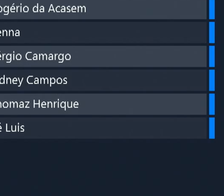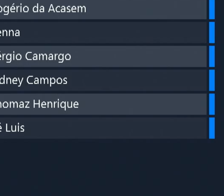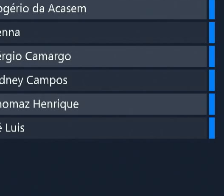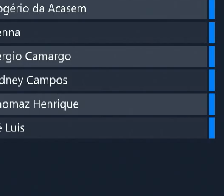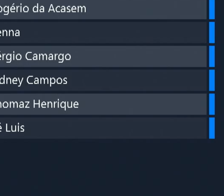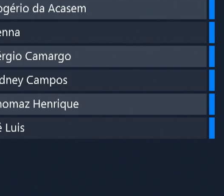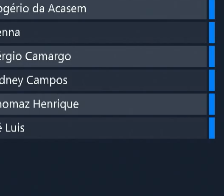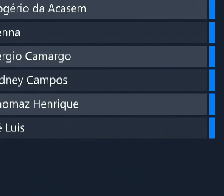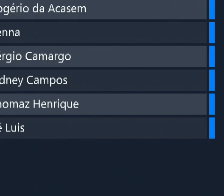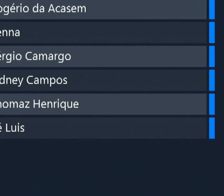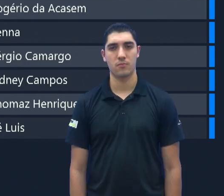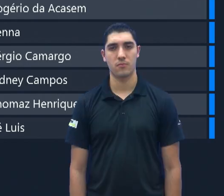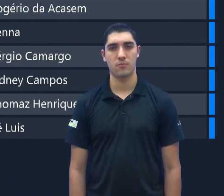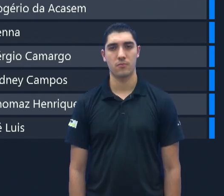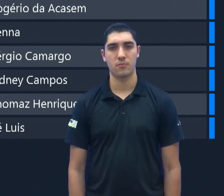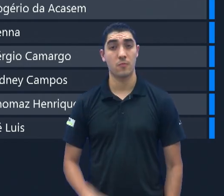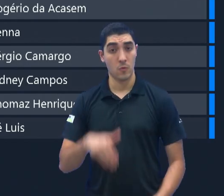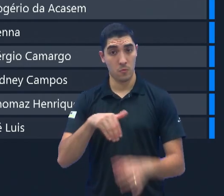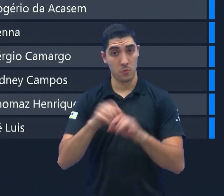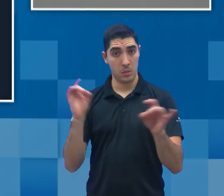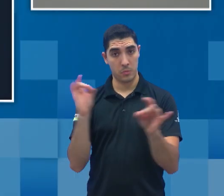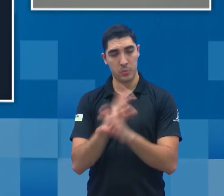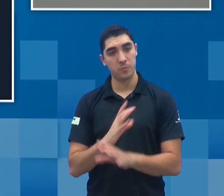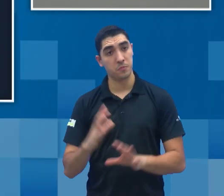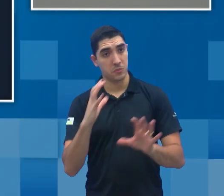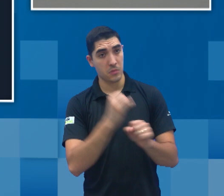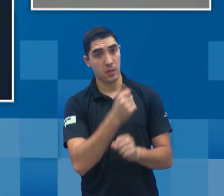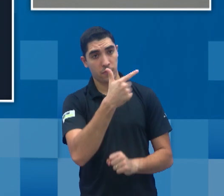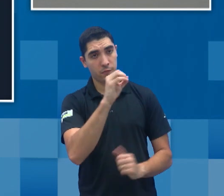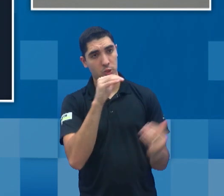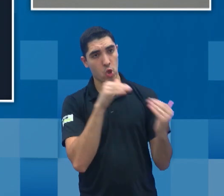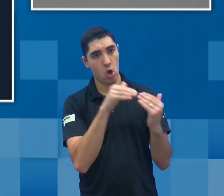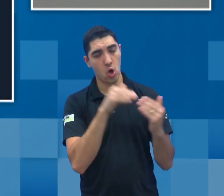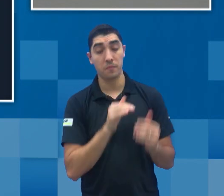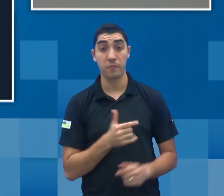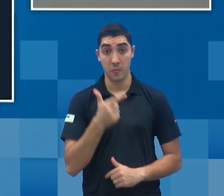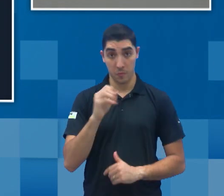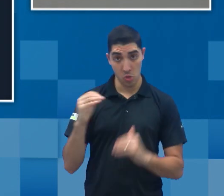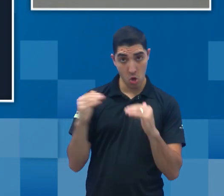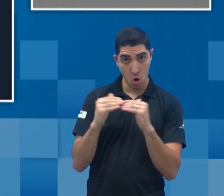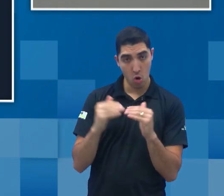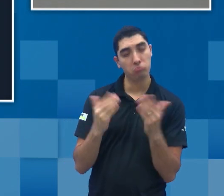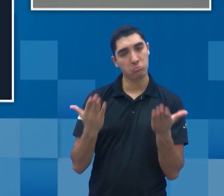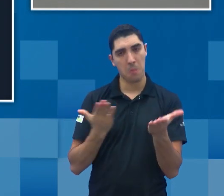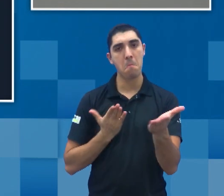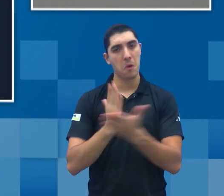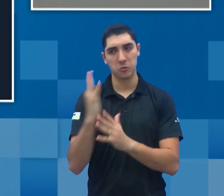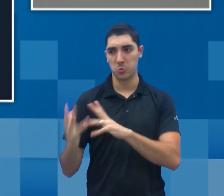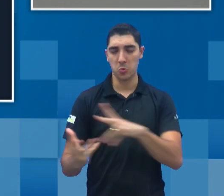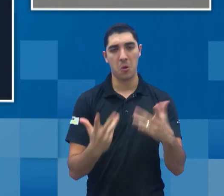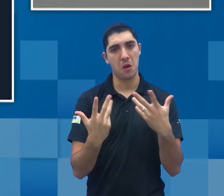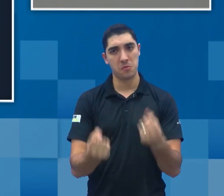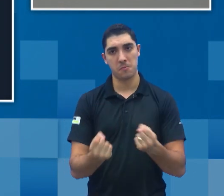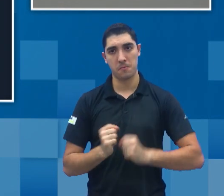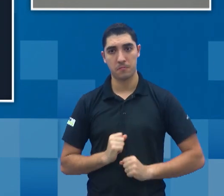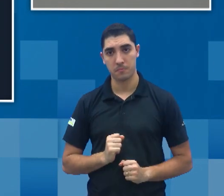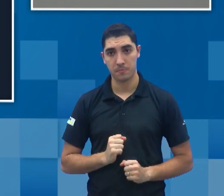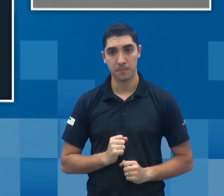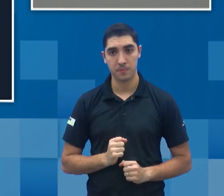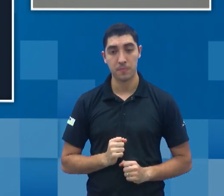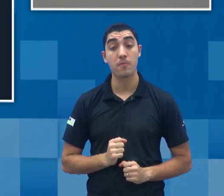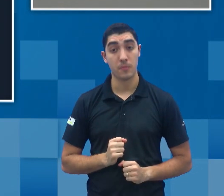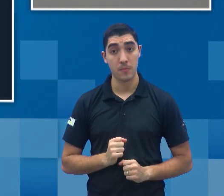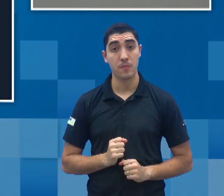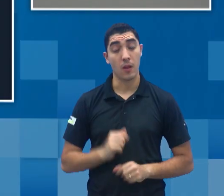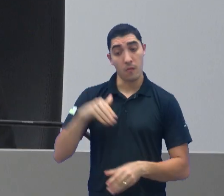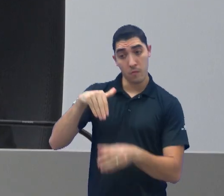Encerrada a votação. 20 votos favoráveis. Com 20 votos favoráveis, está aprovado por unanimidade. Encerrado o